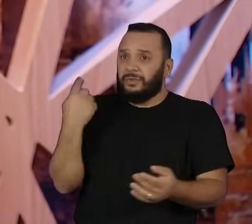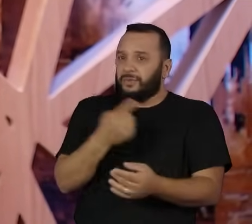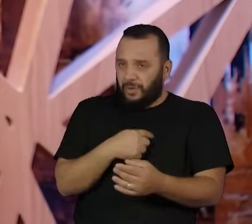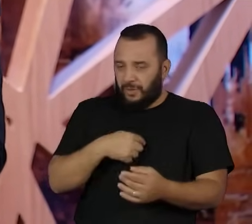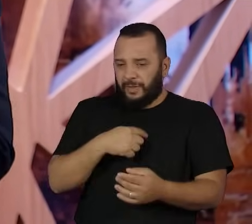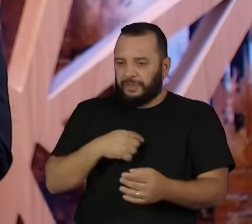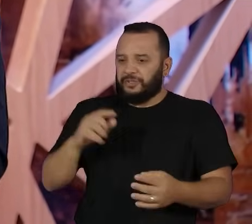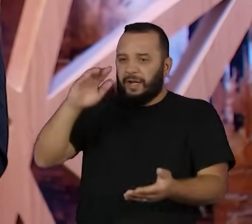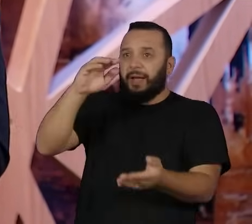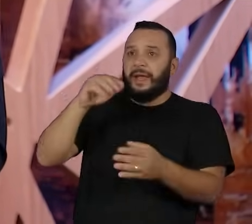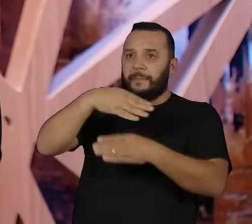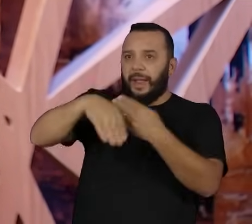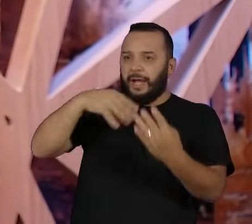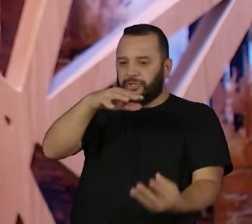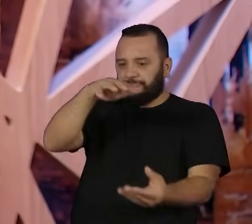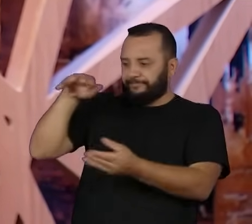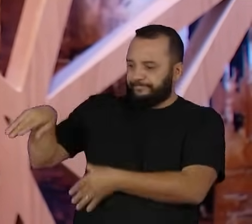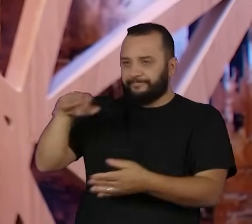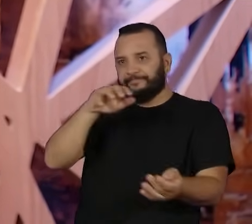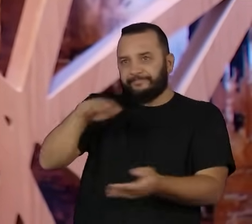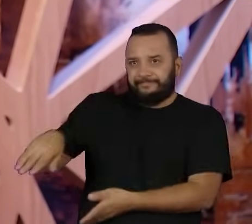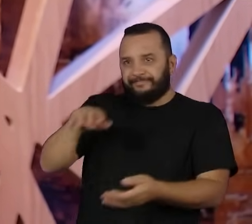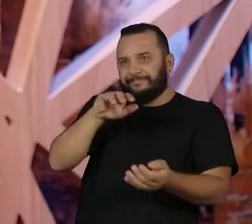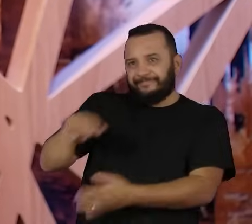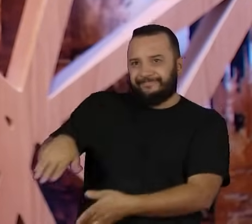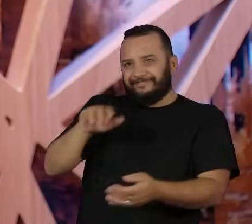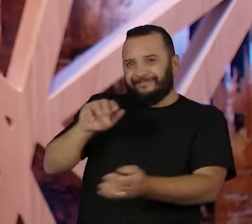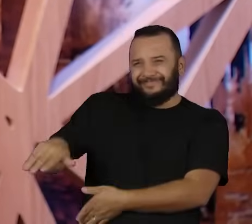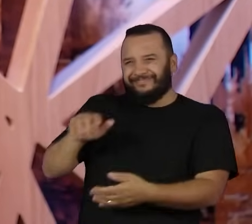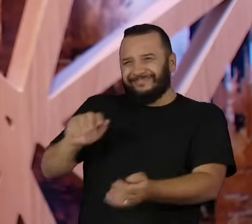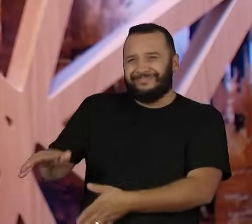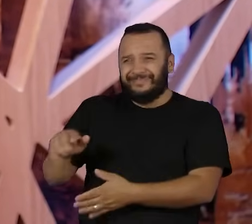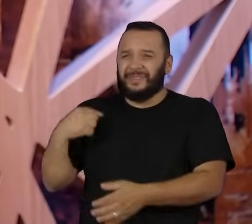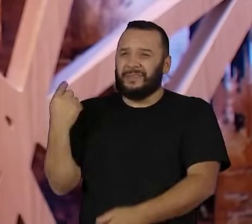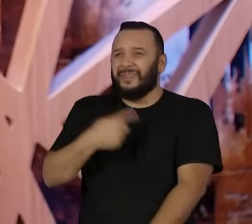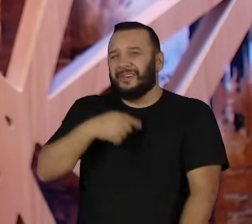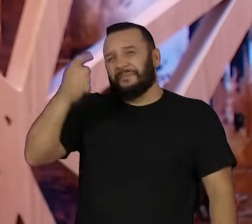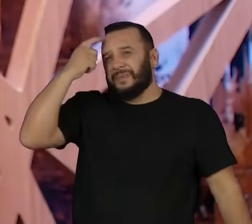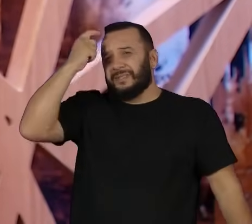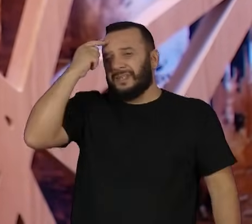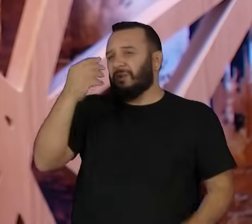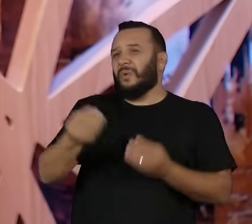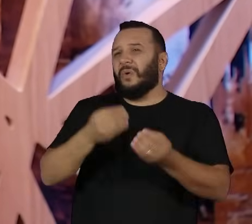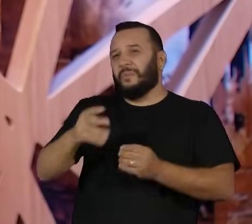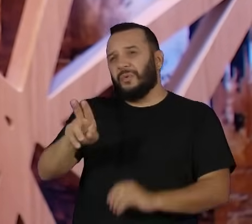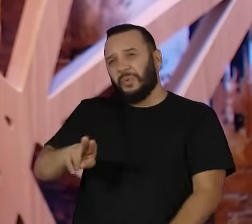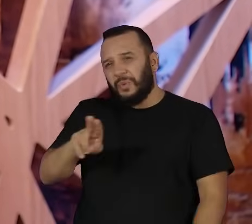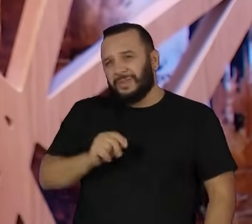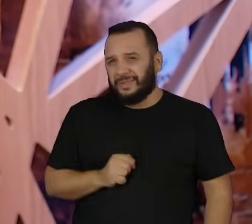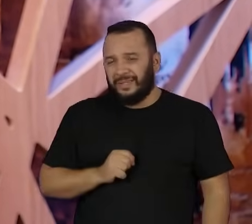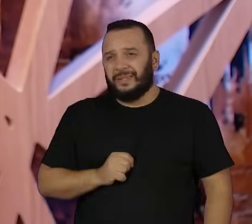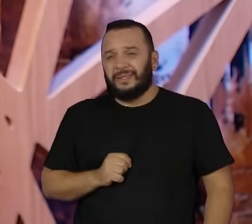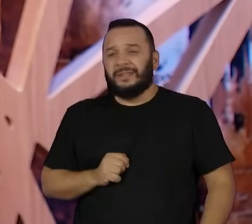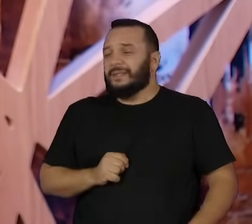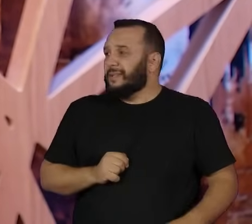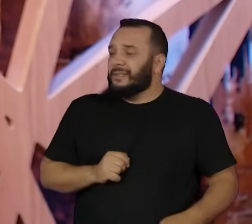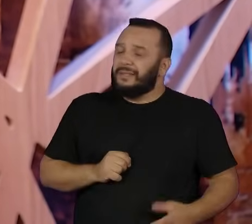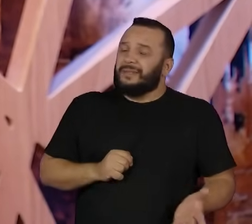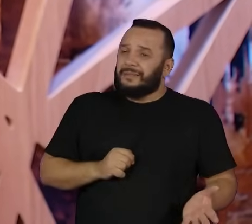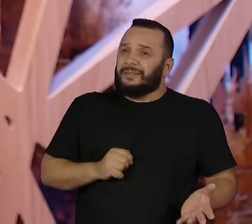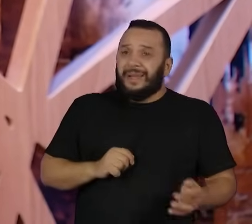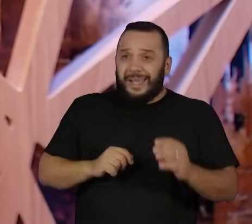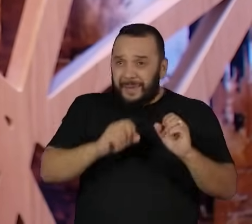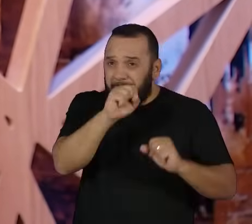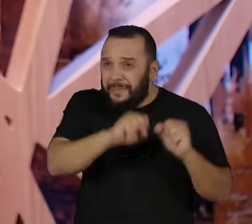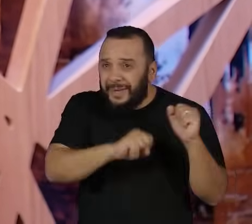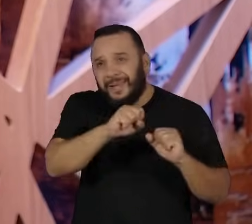novamente, que é mais uma embalagem plástica. Então, a gente precisa pensar no que a gente consome, como a gente consome, se a gente precisa, as